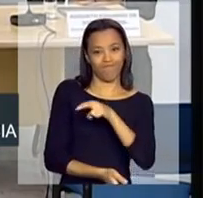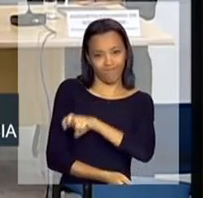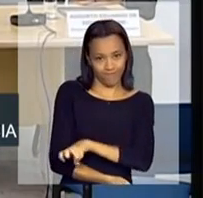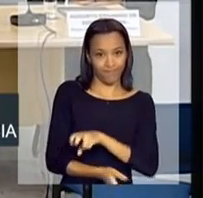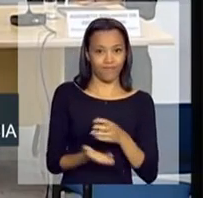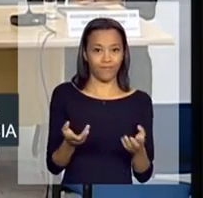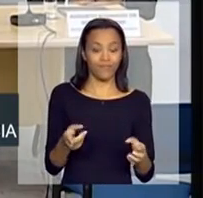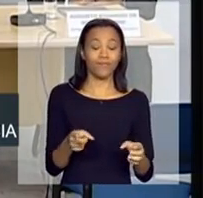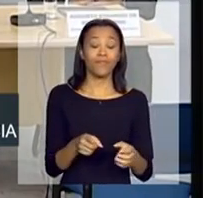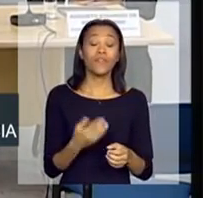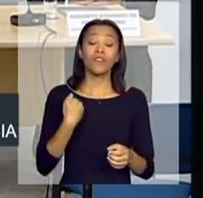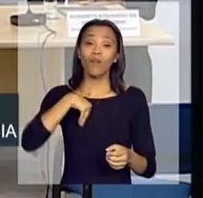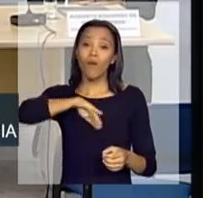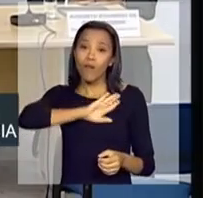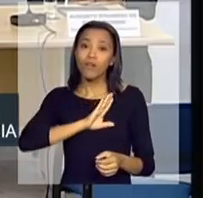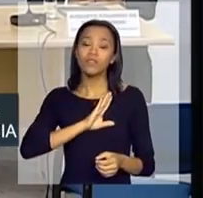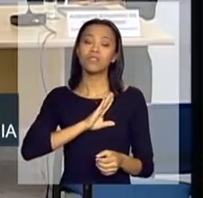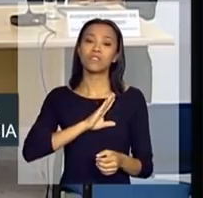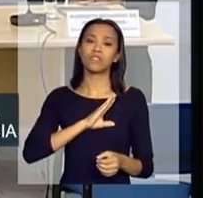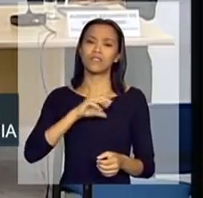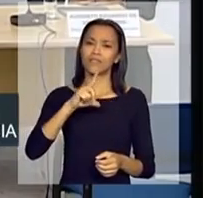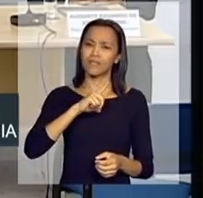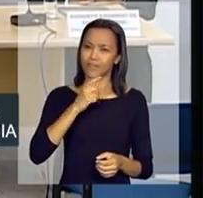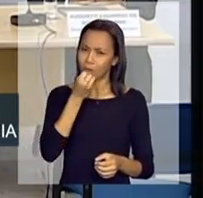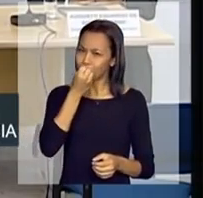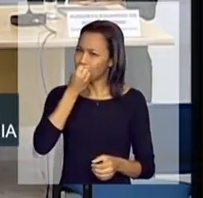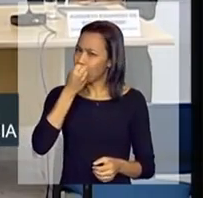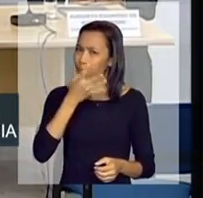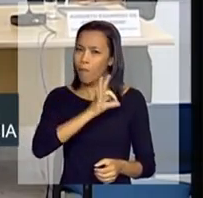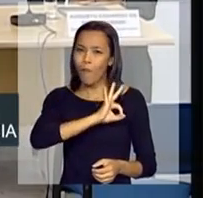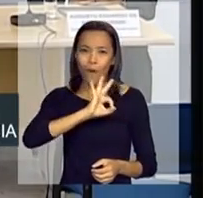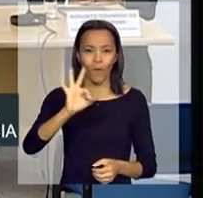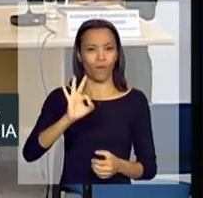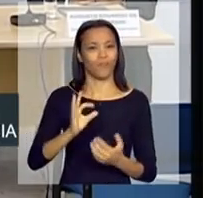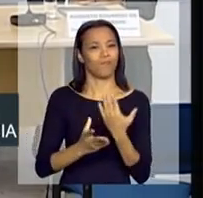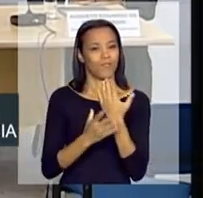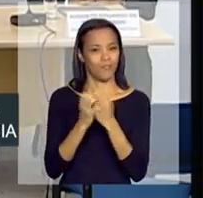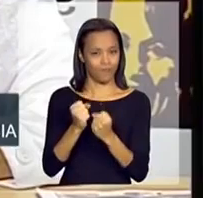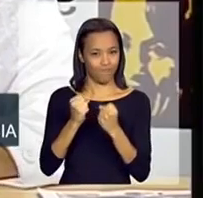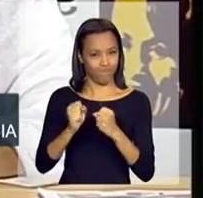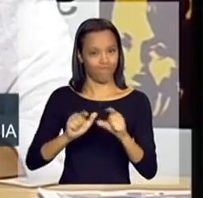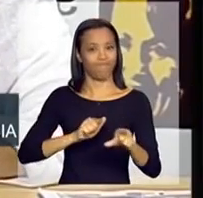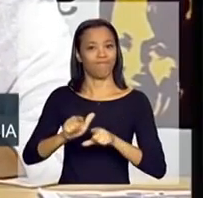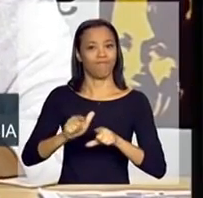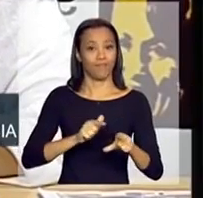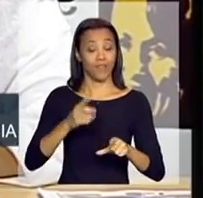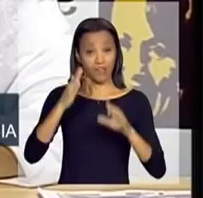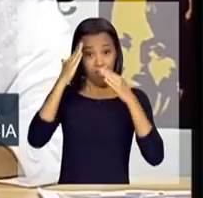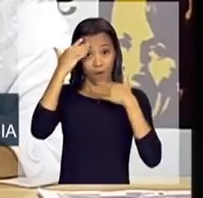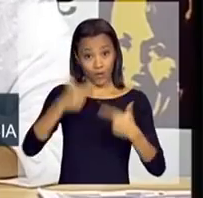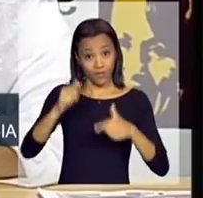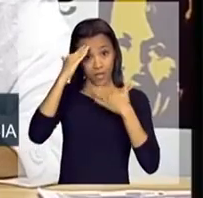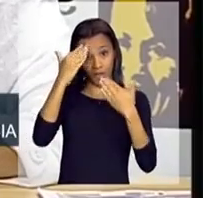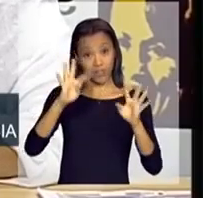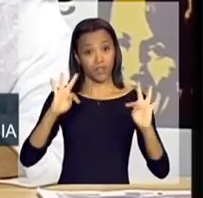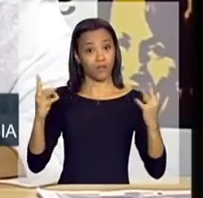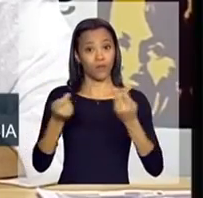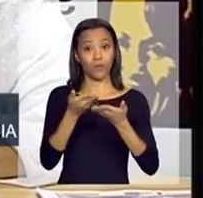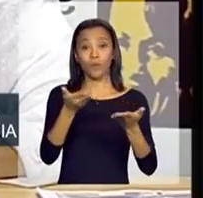nós estamos em muitas boas mãos. Mais uma vez, eu agradeço a todos e a